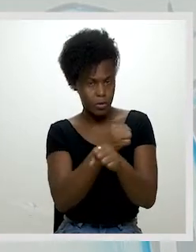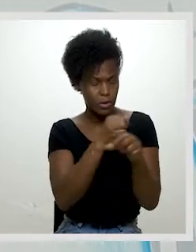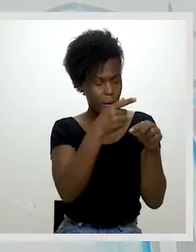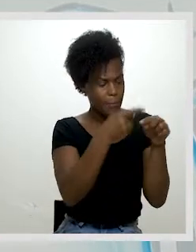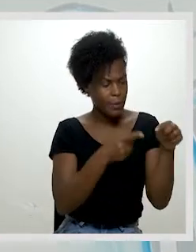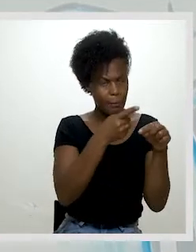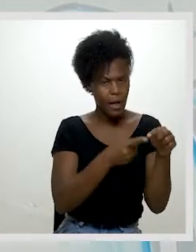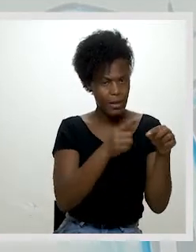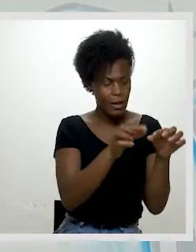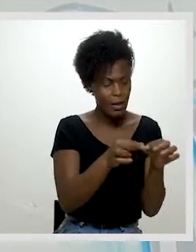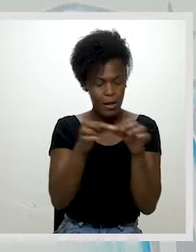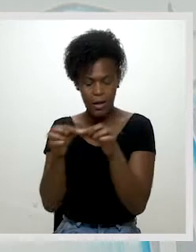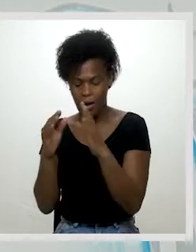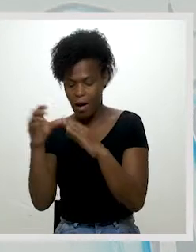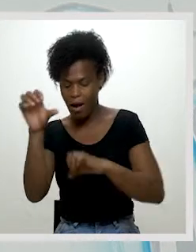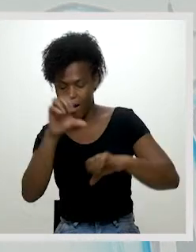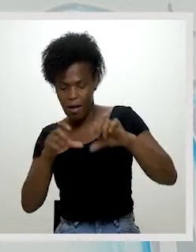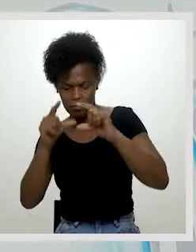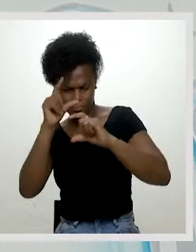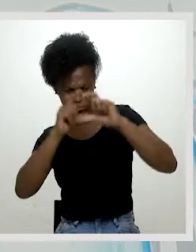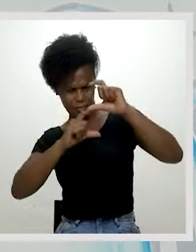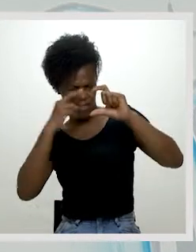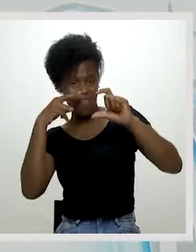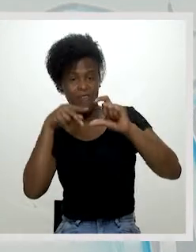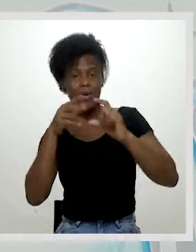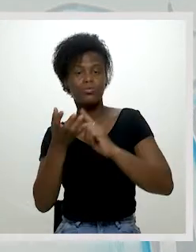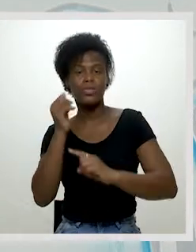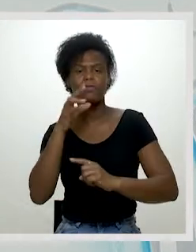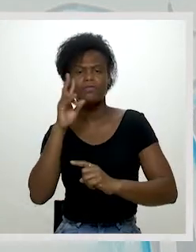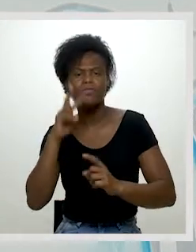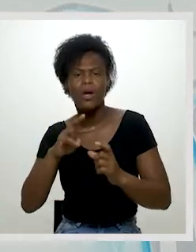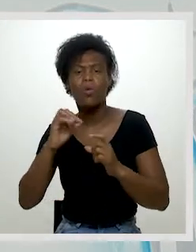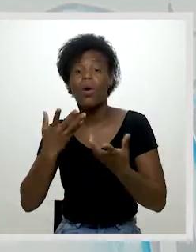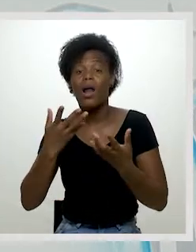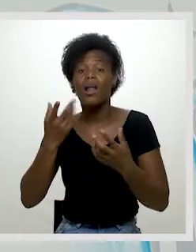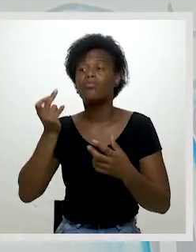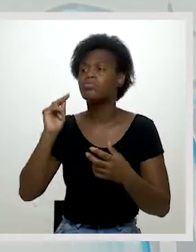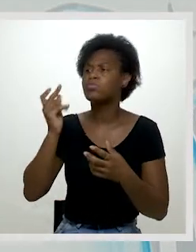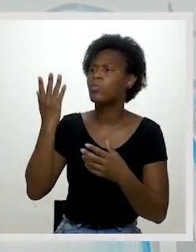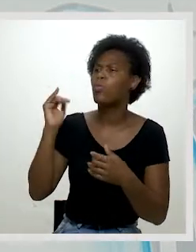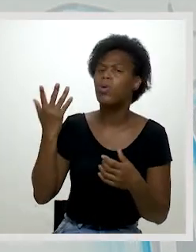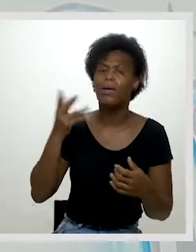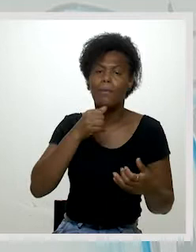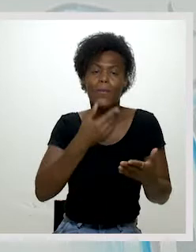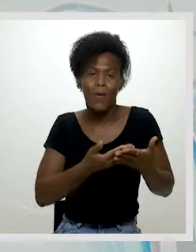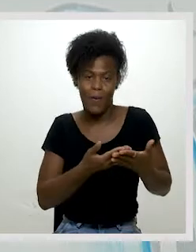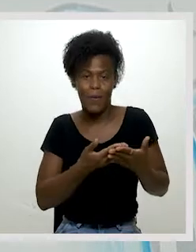para o laboratório e vão conseguir ver qual foi o período em que esses dinossauros